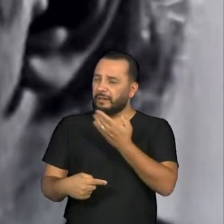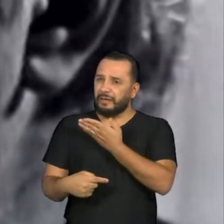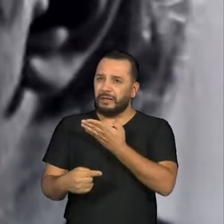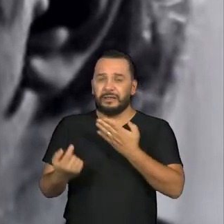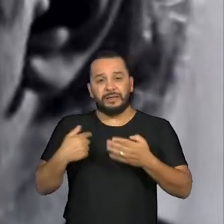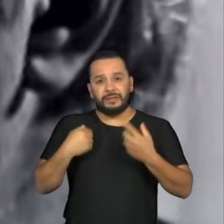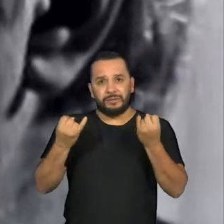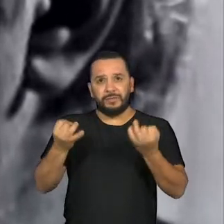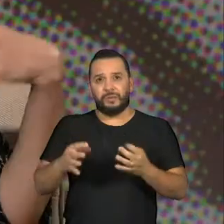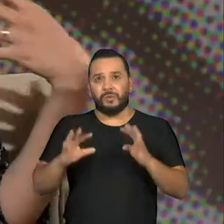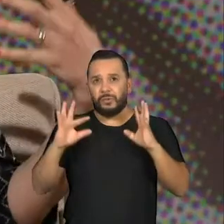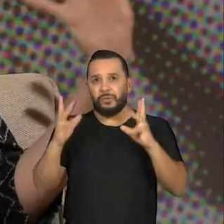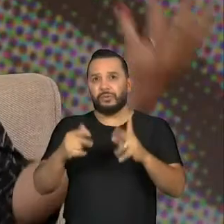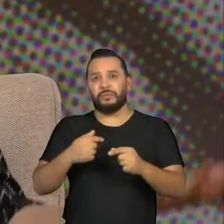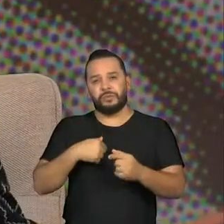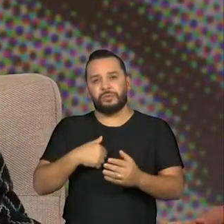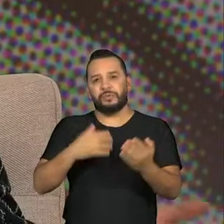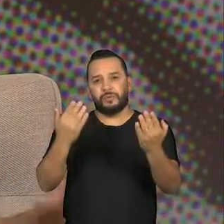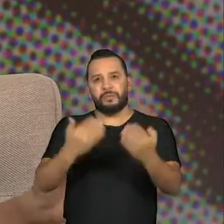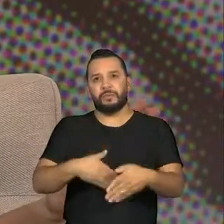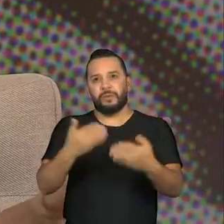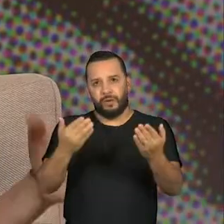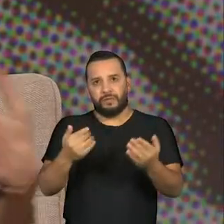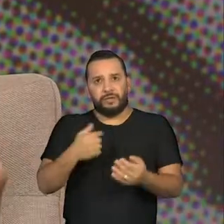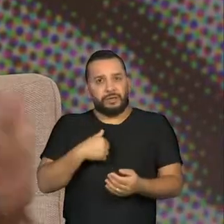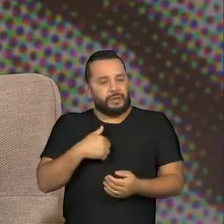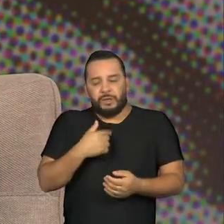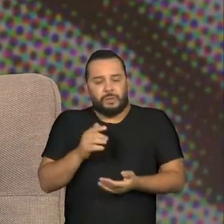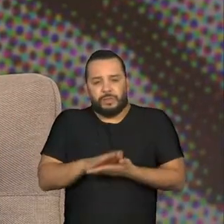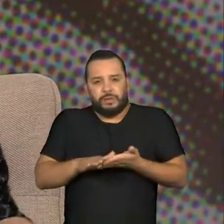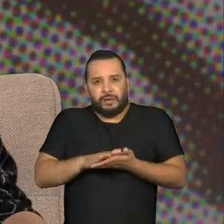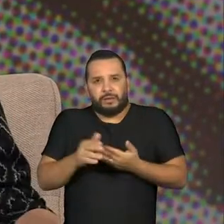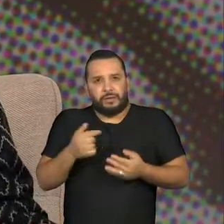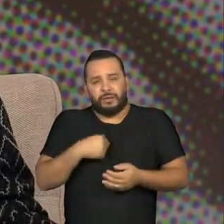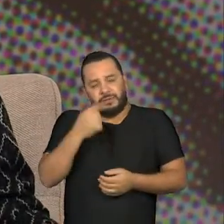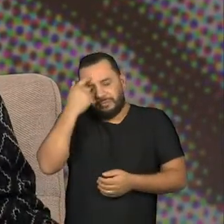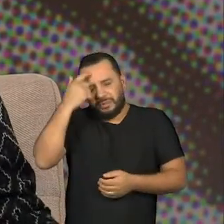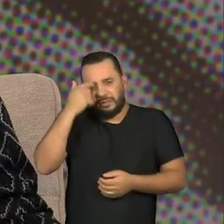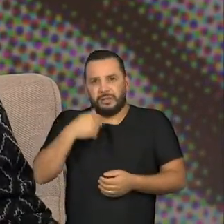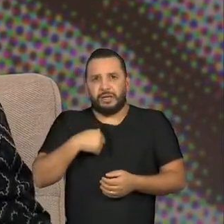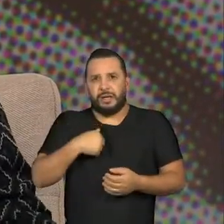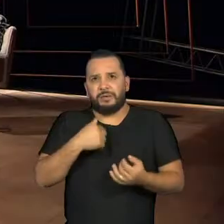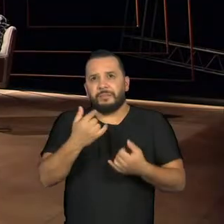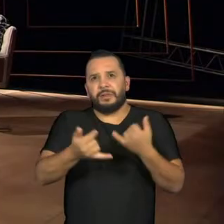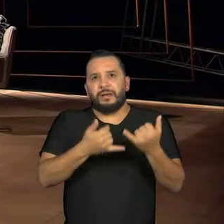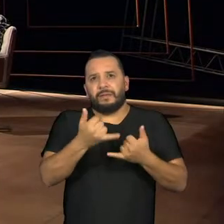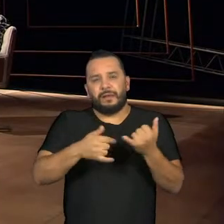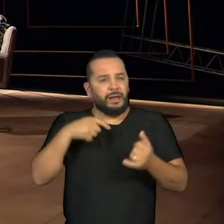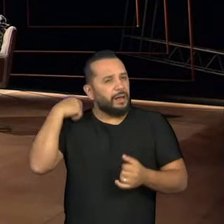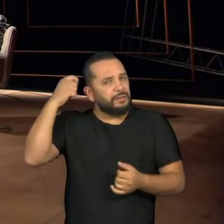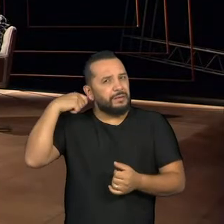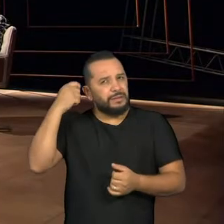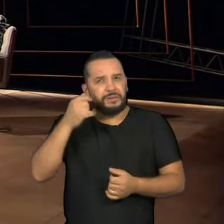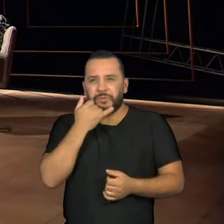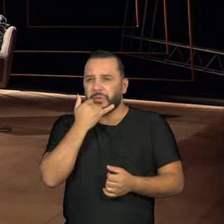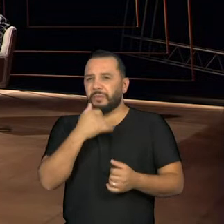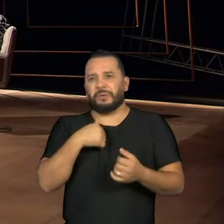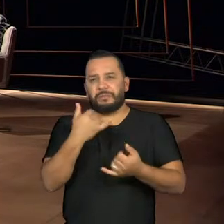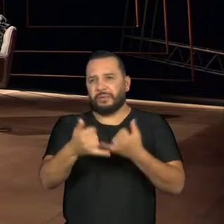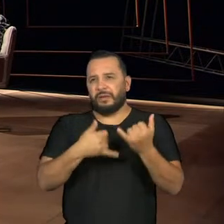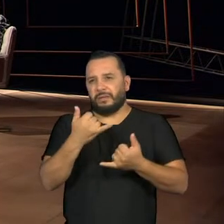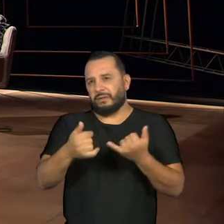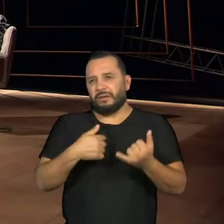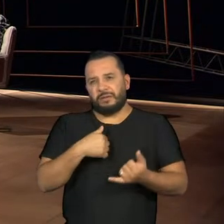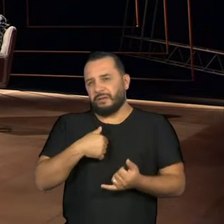falou no final, todo mundo ia fazer prova para tal da Martins Pena, e eu não ia fazer, porque eu achava que aquela brincadeira de atriz era só uma brincadeira, eu era uma